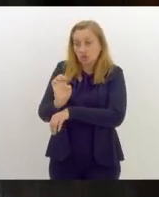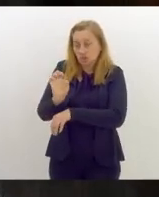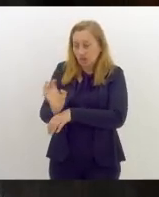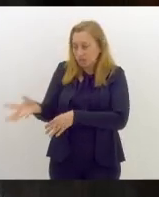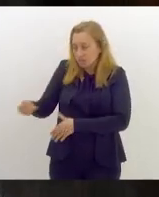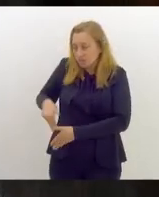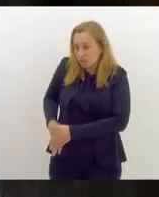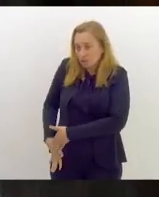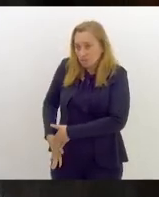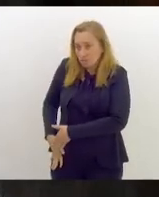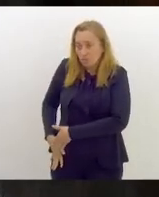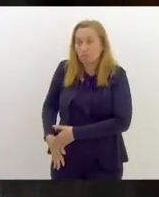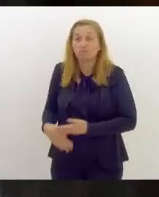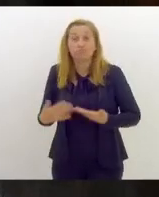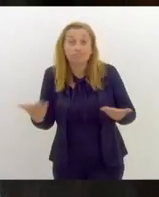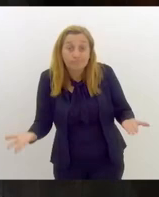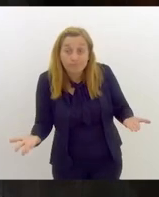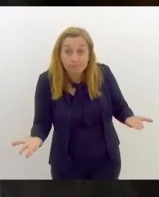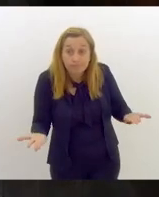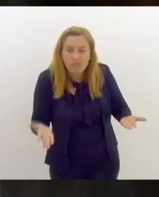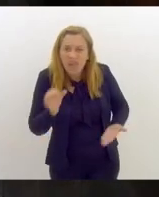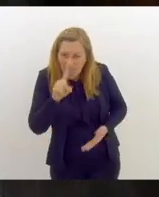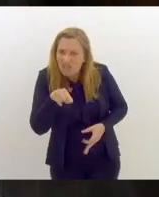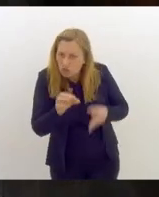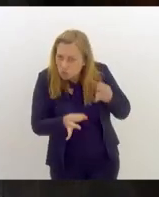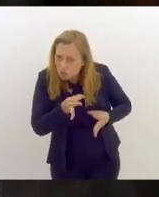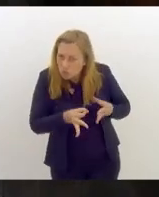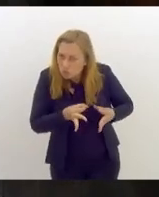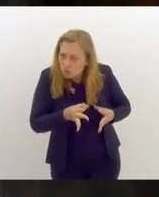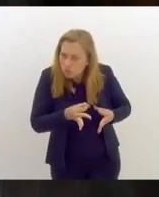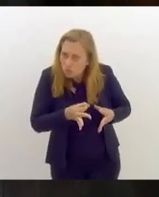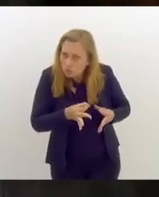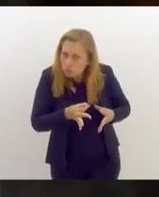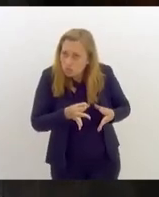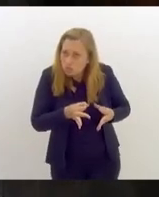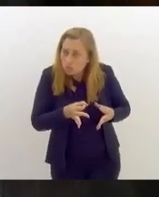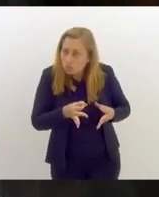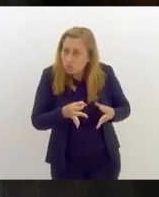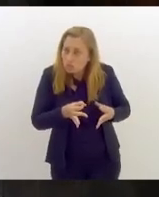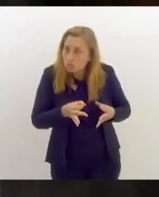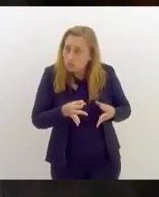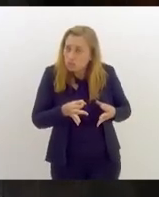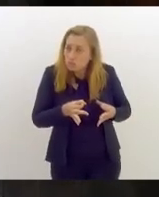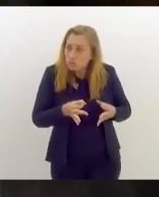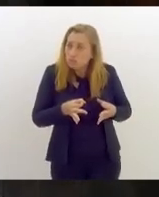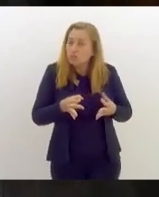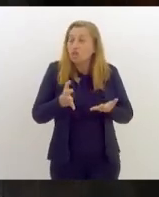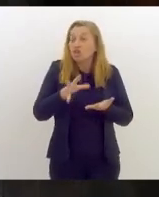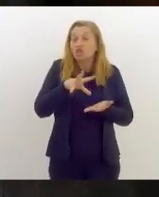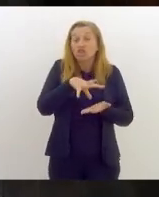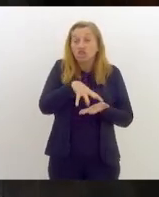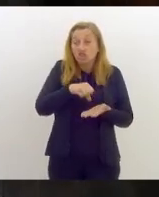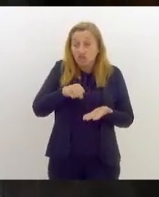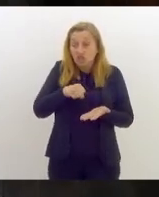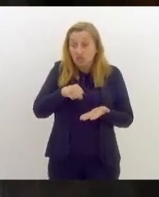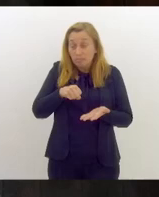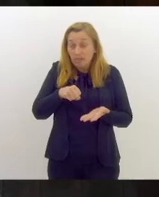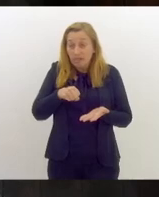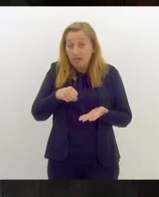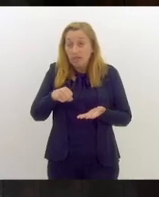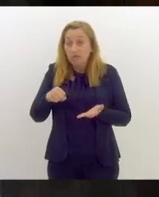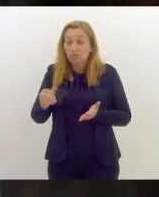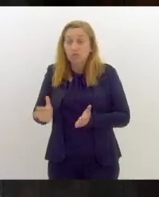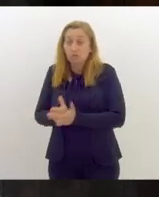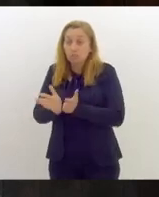a mão esquerda Isto é justo não senhora Presidente tira dos Pobres para